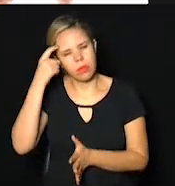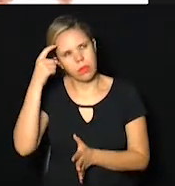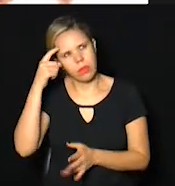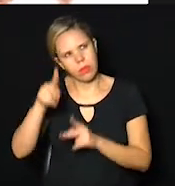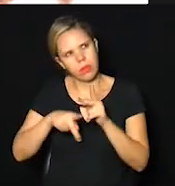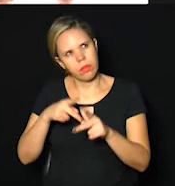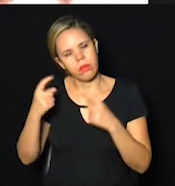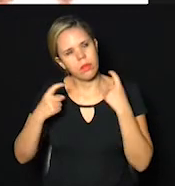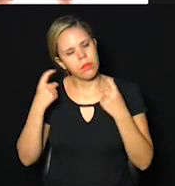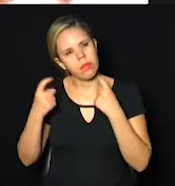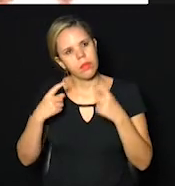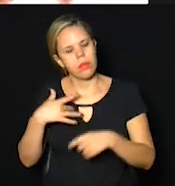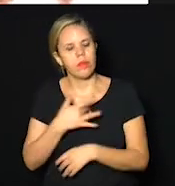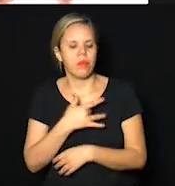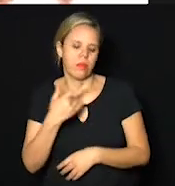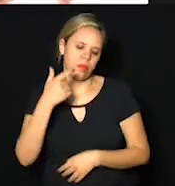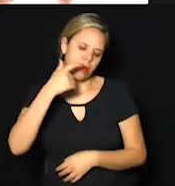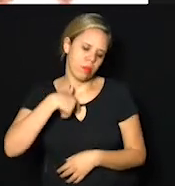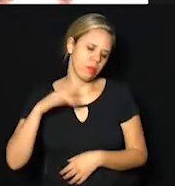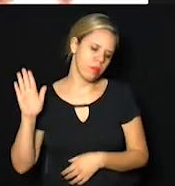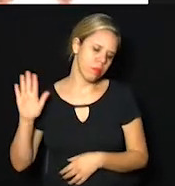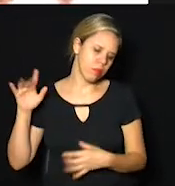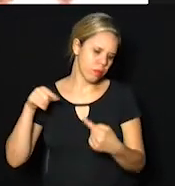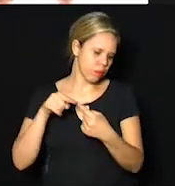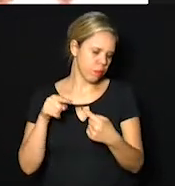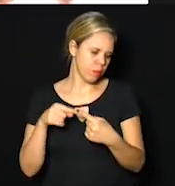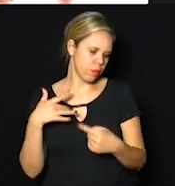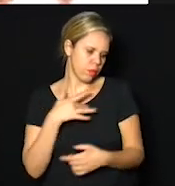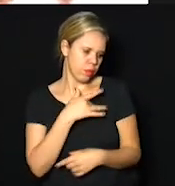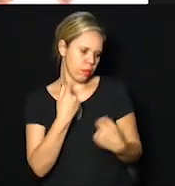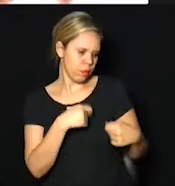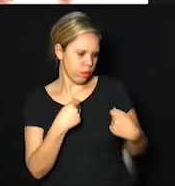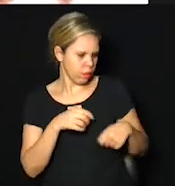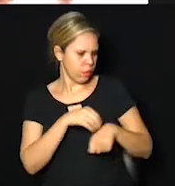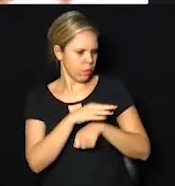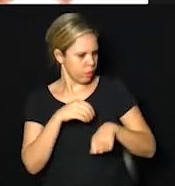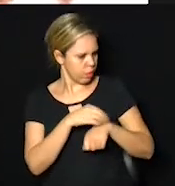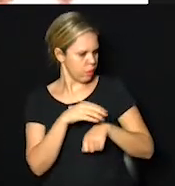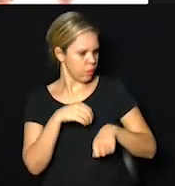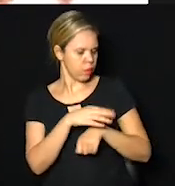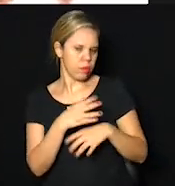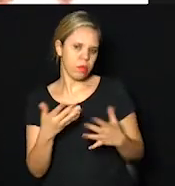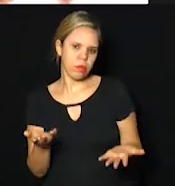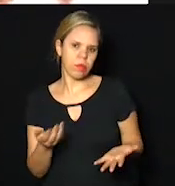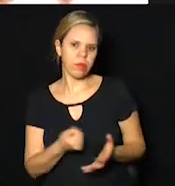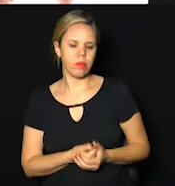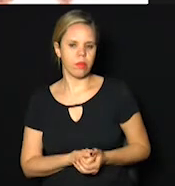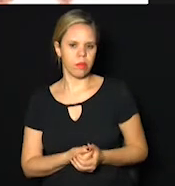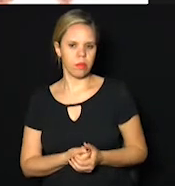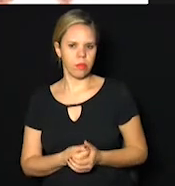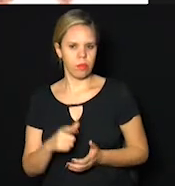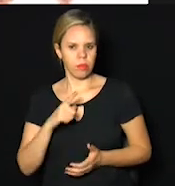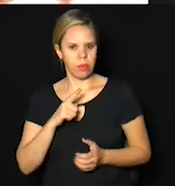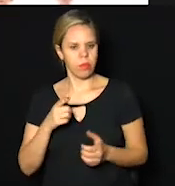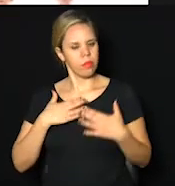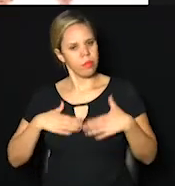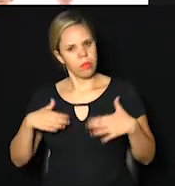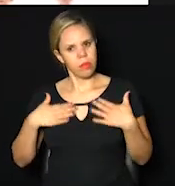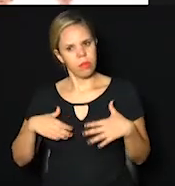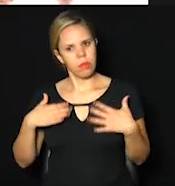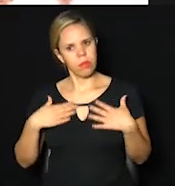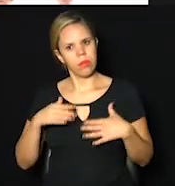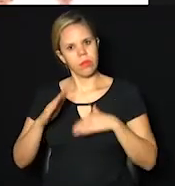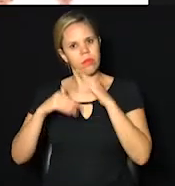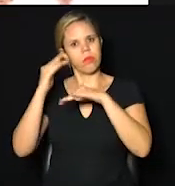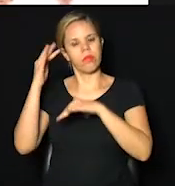preocupadas com saúde, e eu sou um candidato ligado à saúde, eu preciso trazer isso, né? Ter uma tranquilidade para